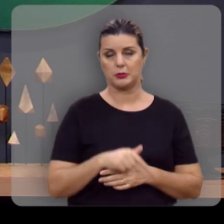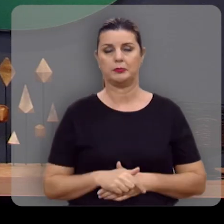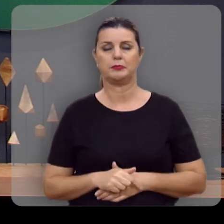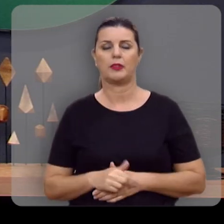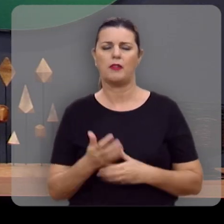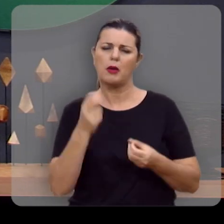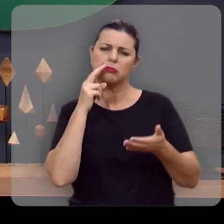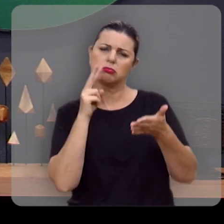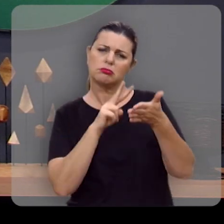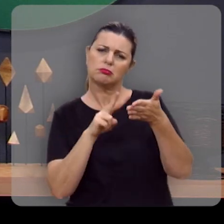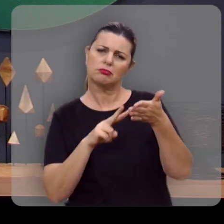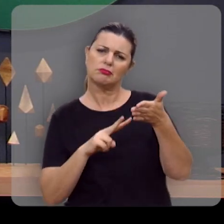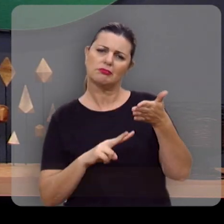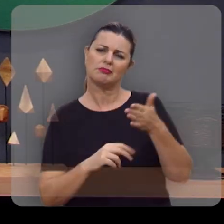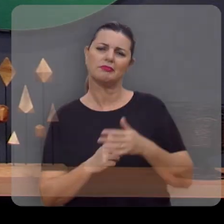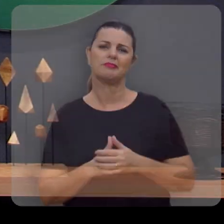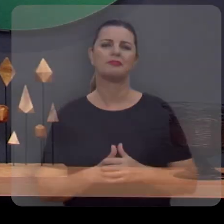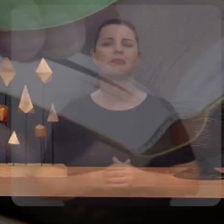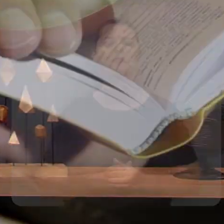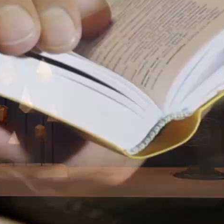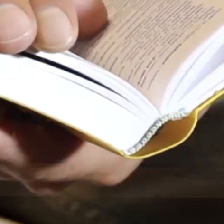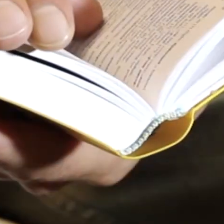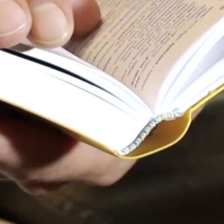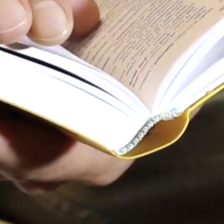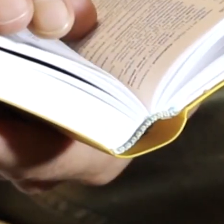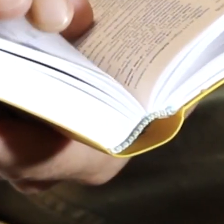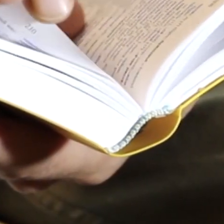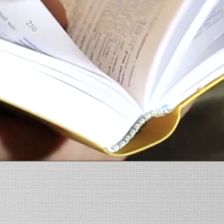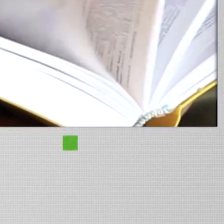Vamos ouvir a leitura deste texto.